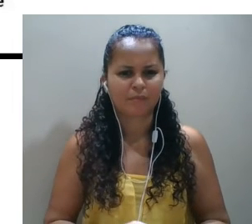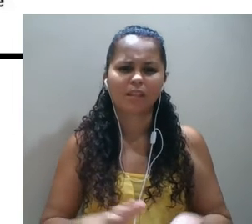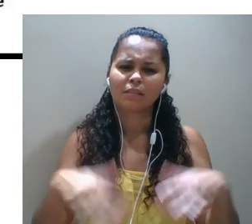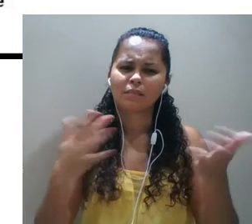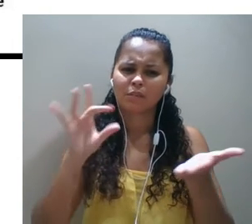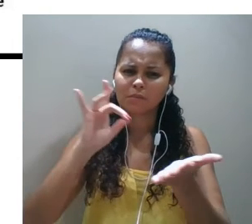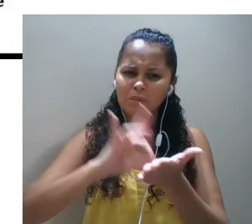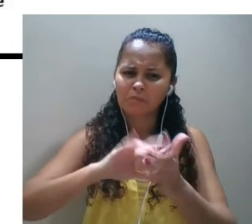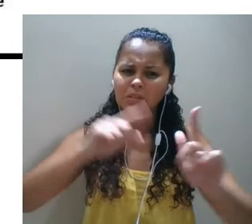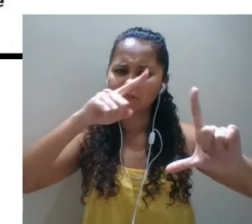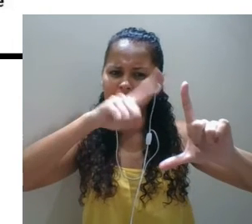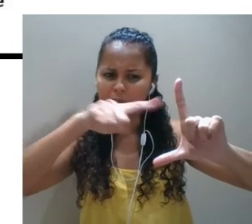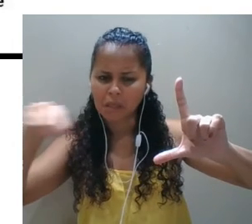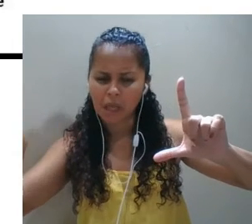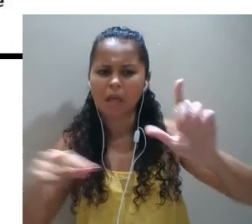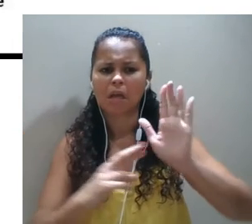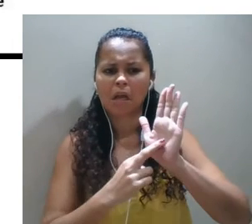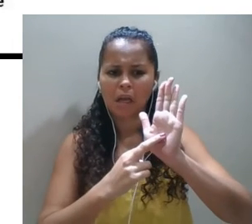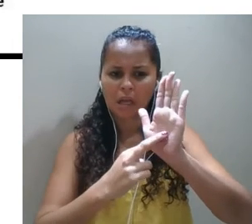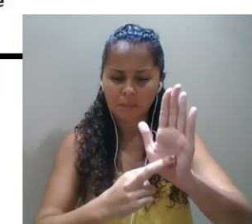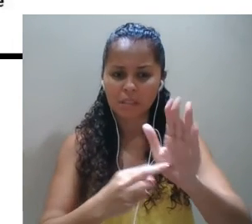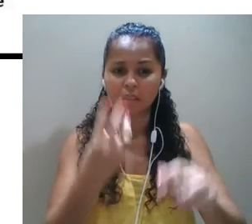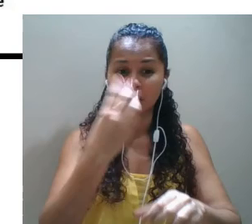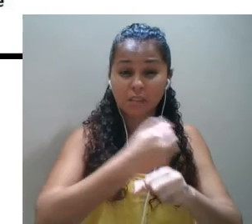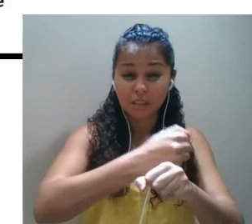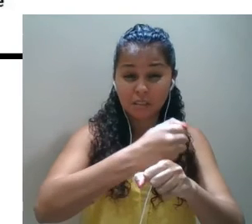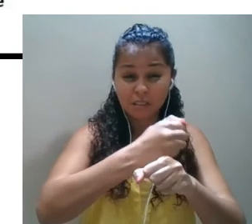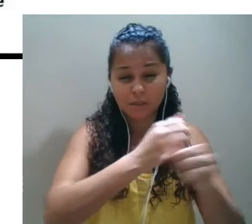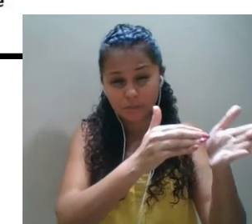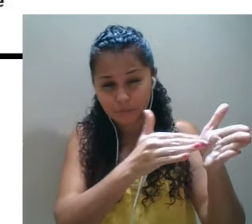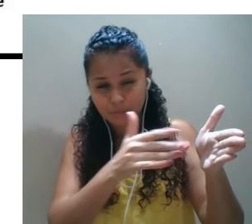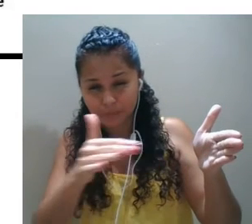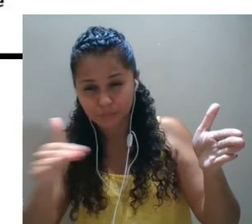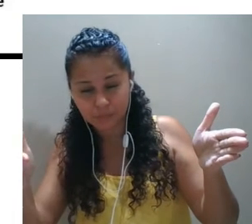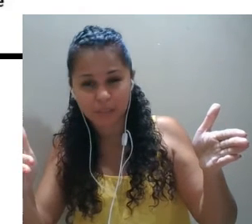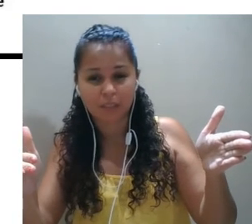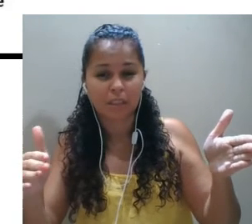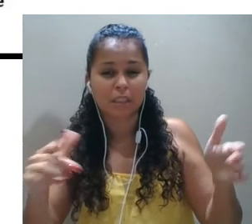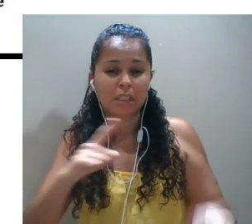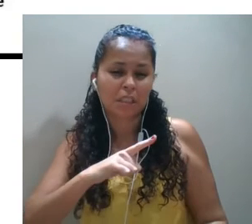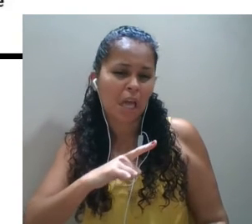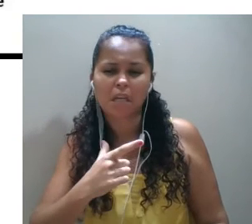este gráfico ele representa um total ao longo de 3 anos de 600, 800,